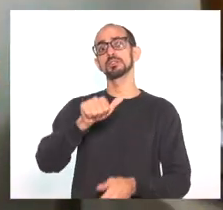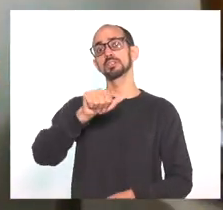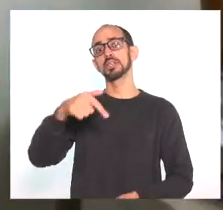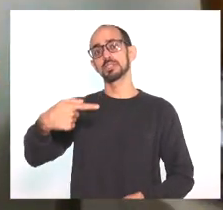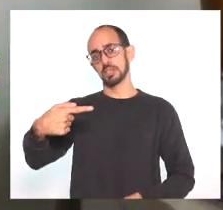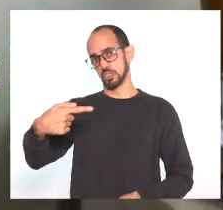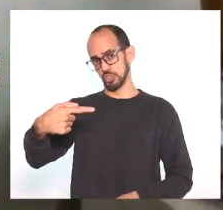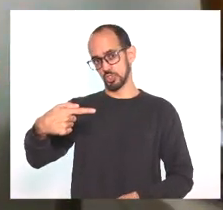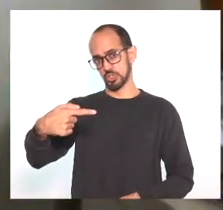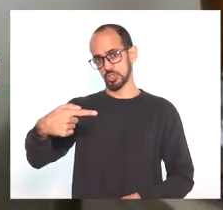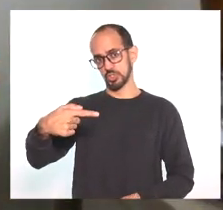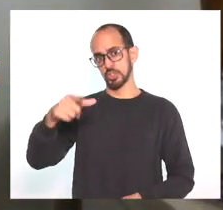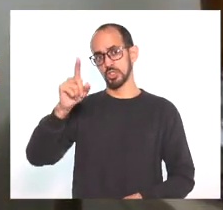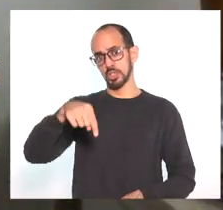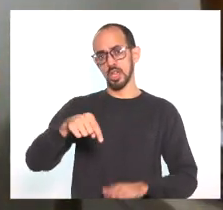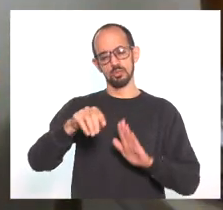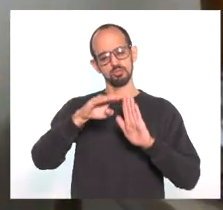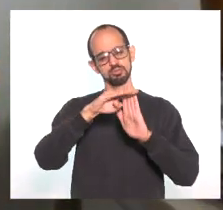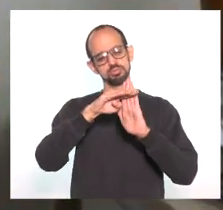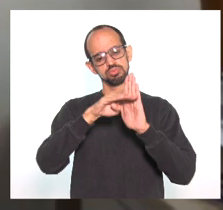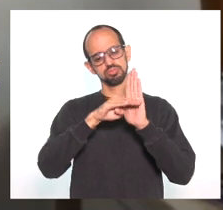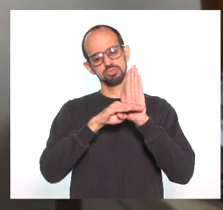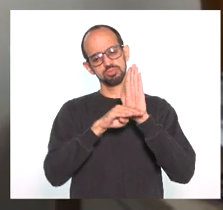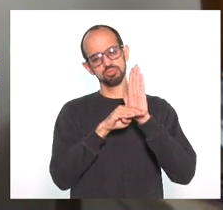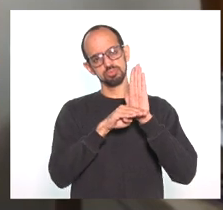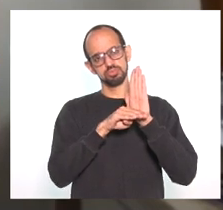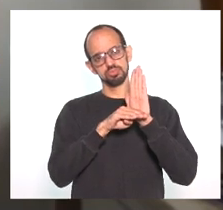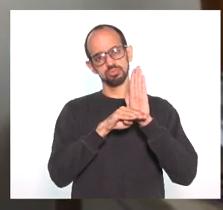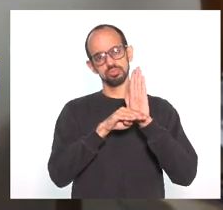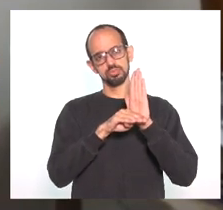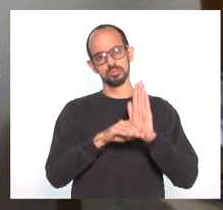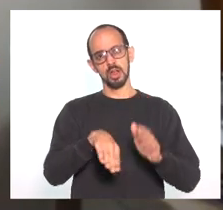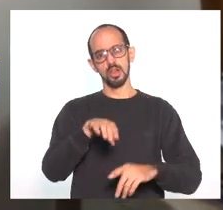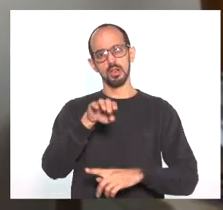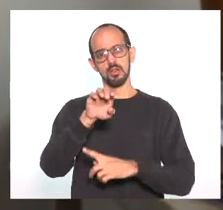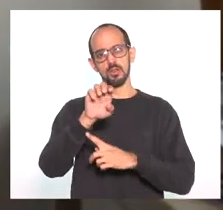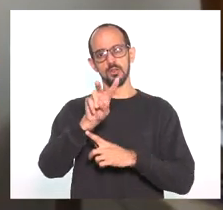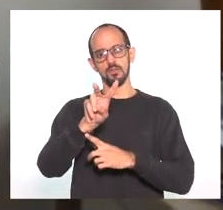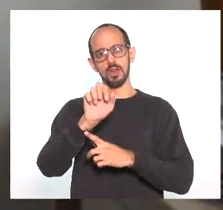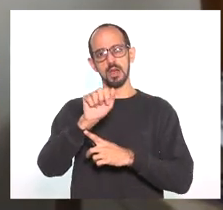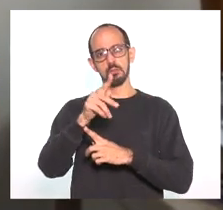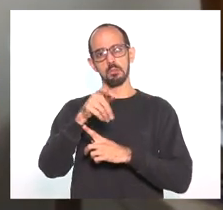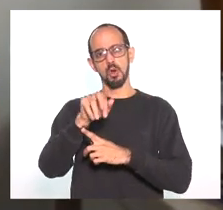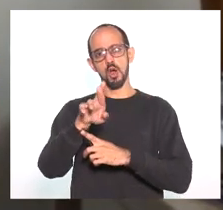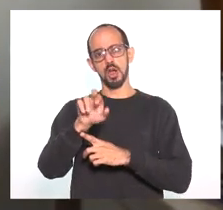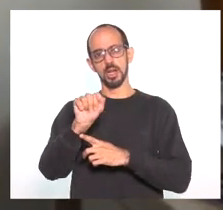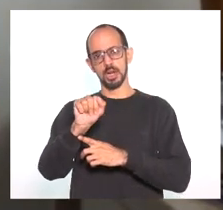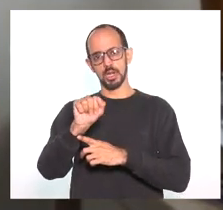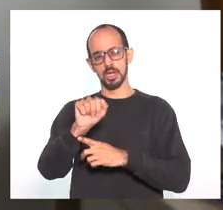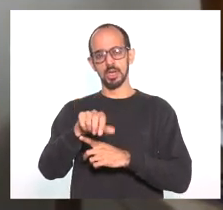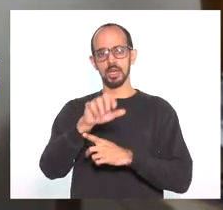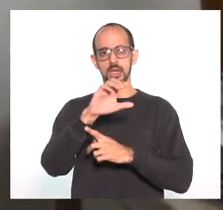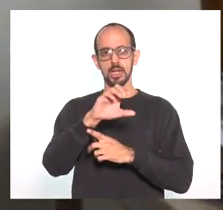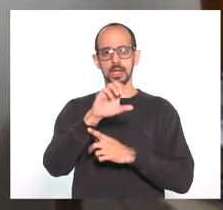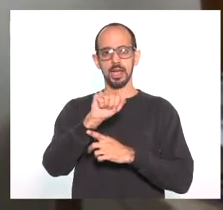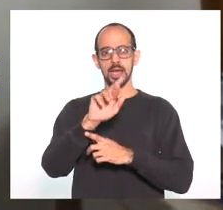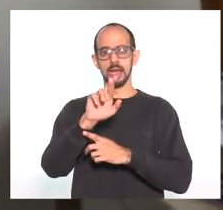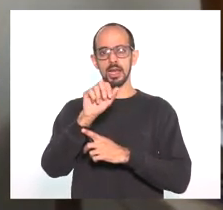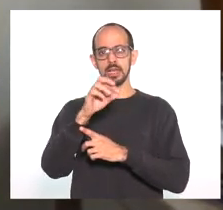que são os campos de Albacora, Albacora Leste, Barracuda,